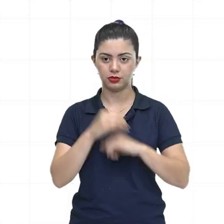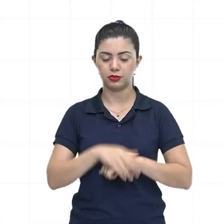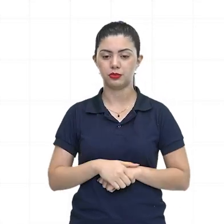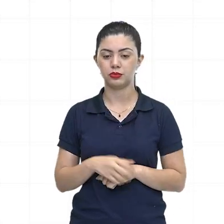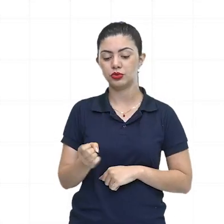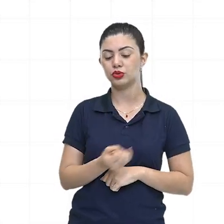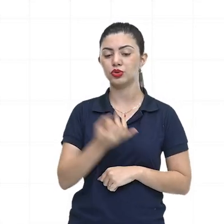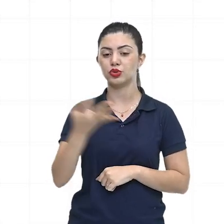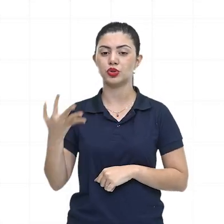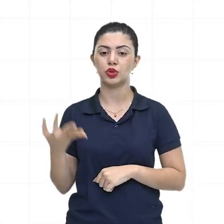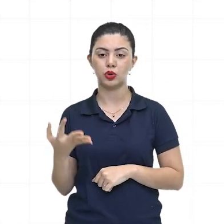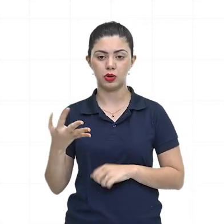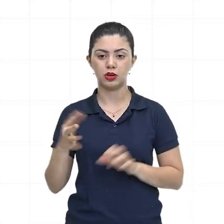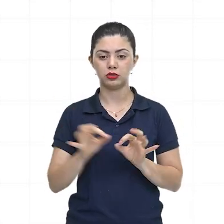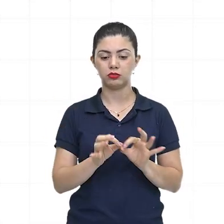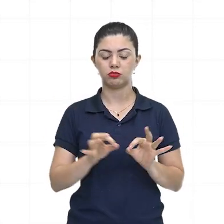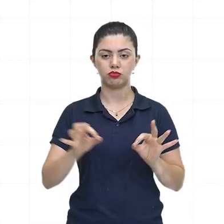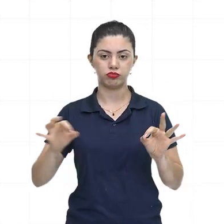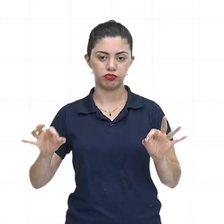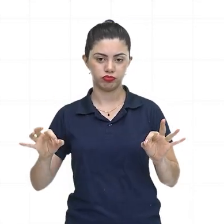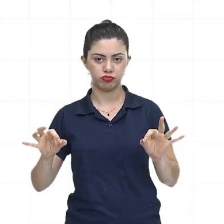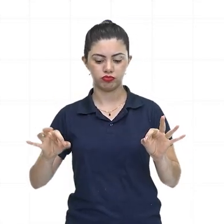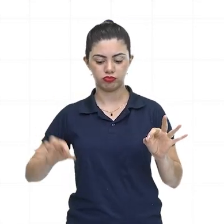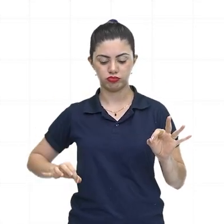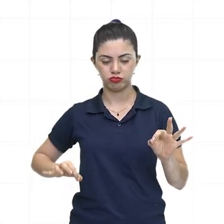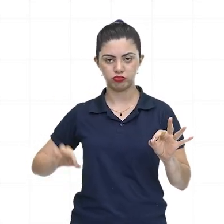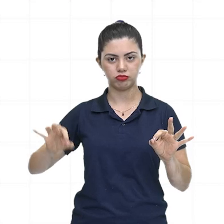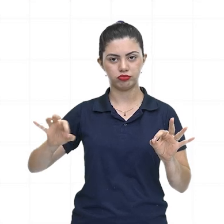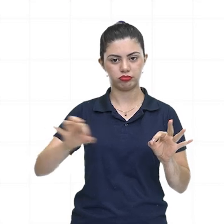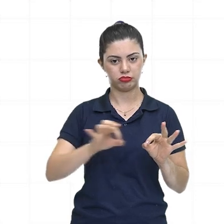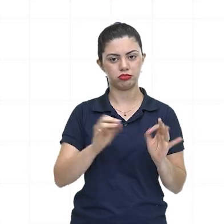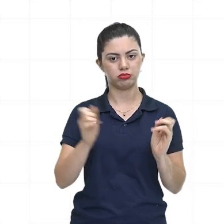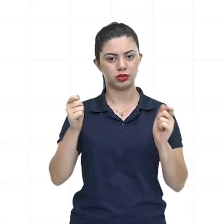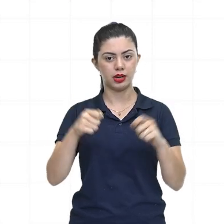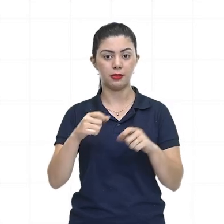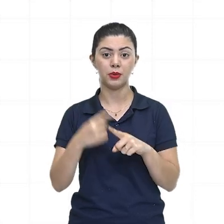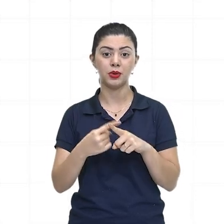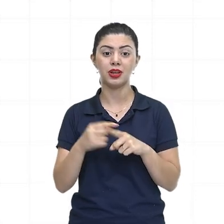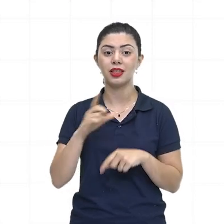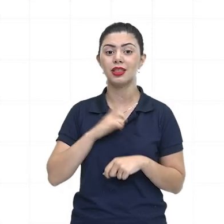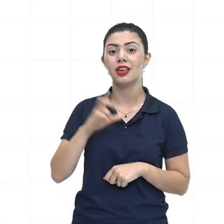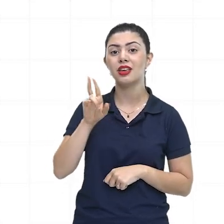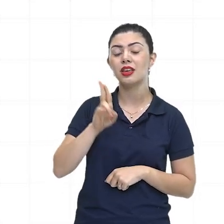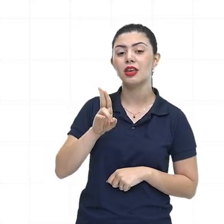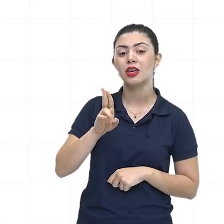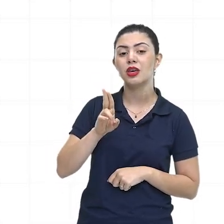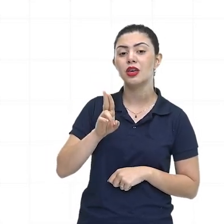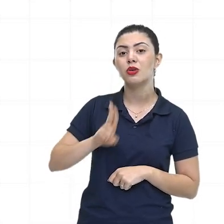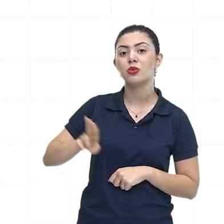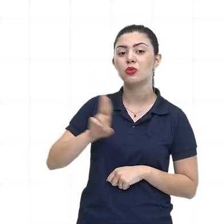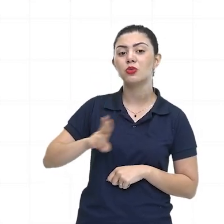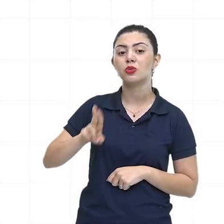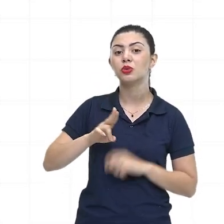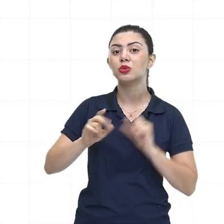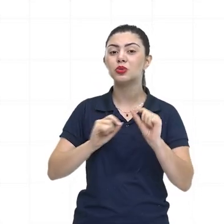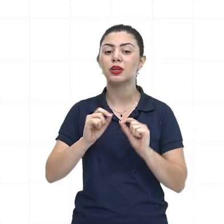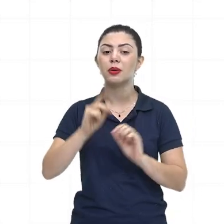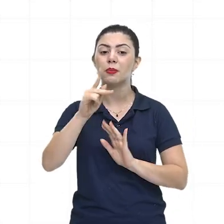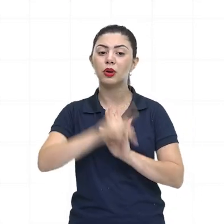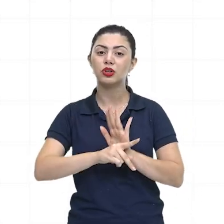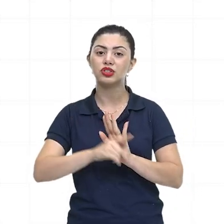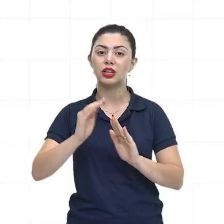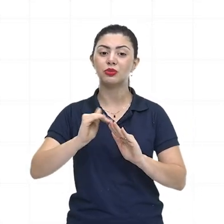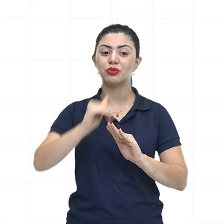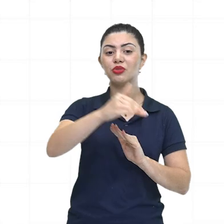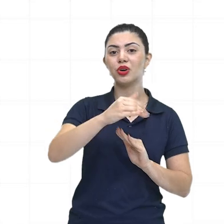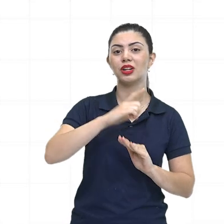as dimensões dos cômodos com base nessas informações que estão aqui ao lado da planta, ó. Por